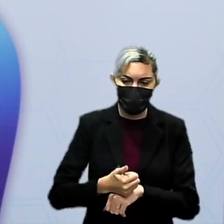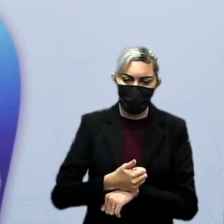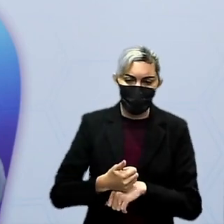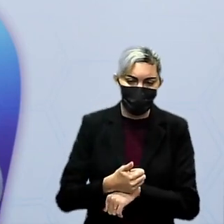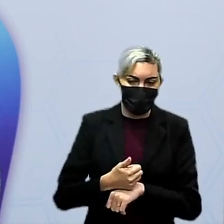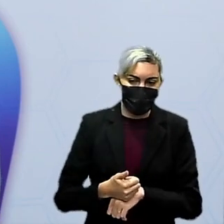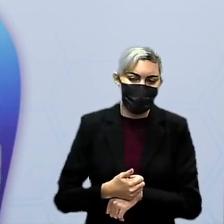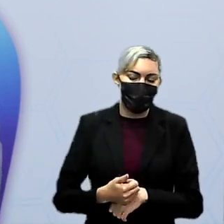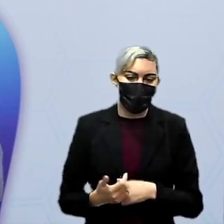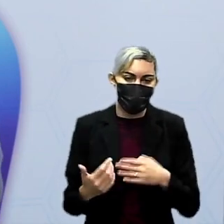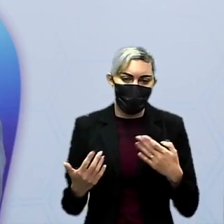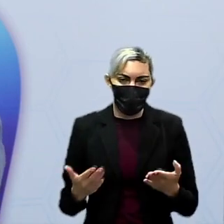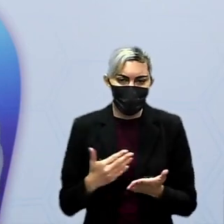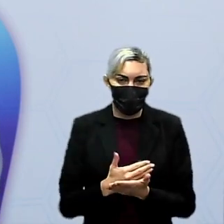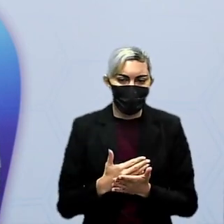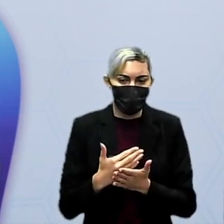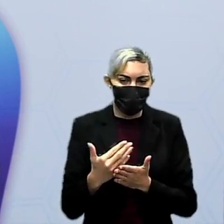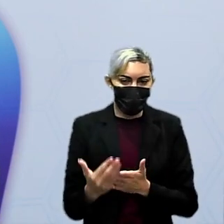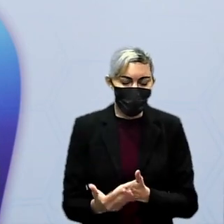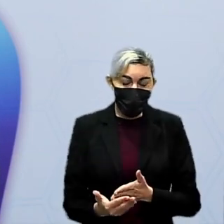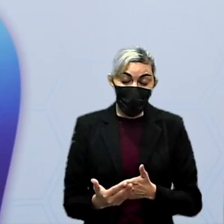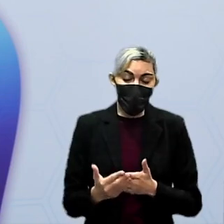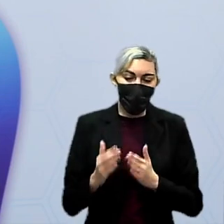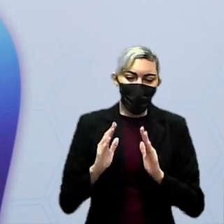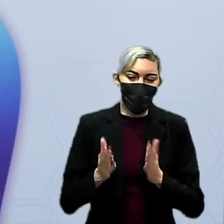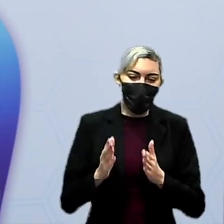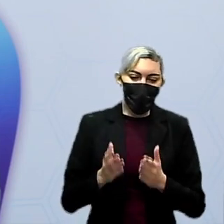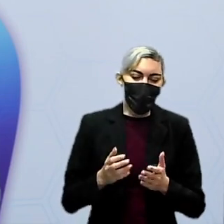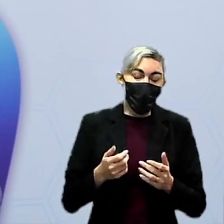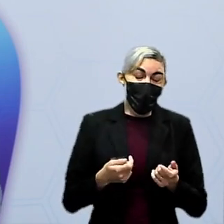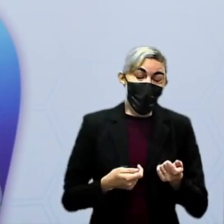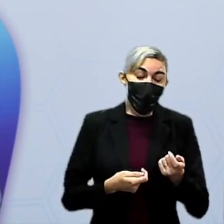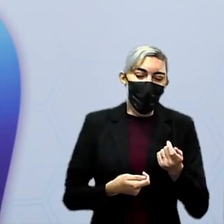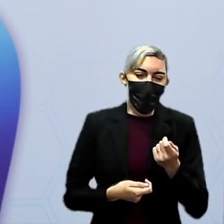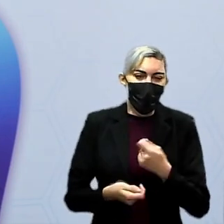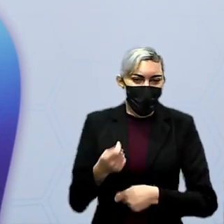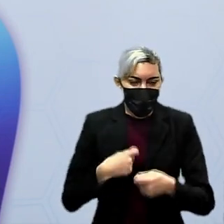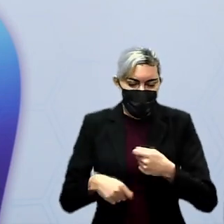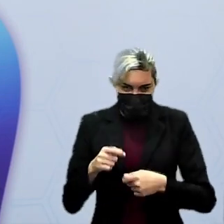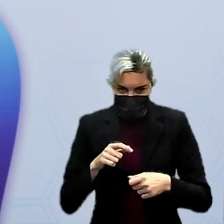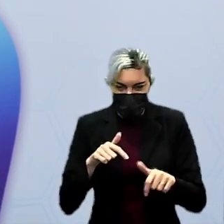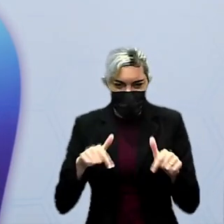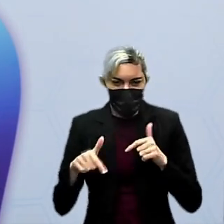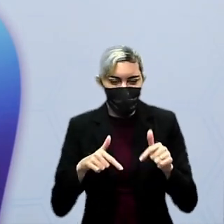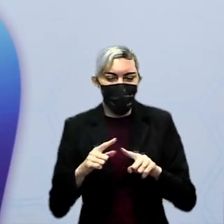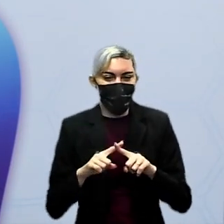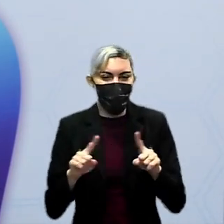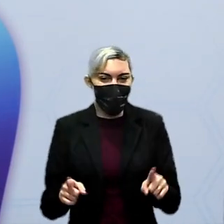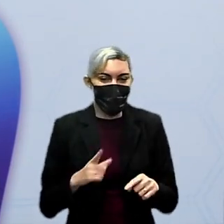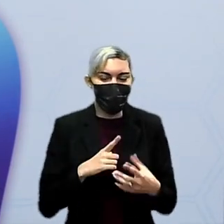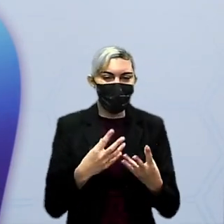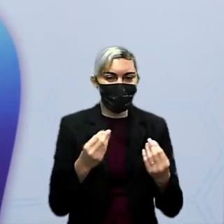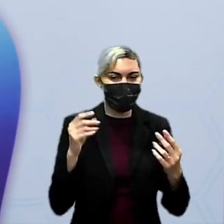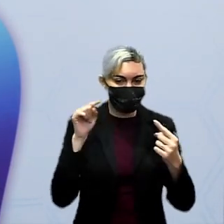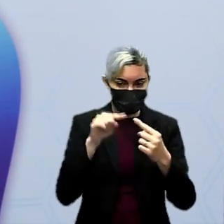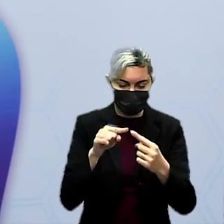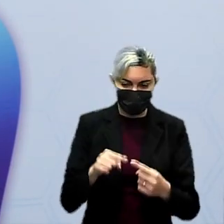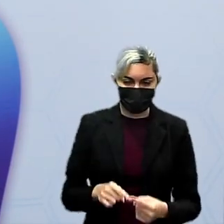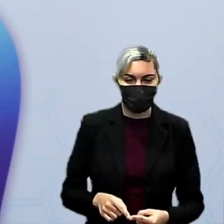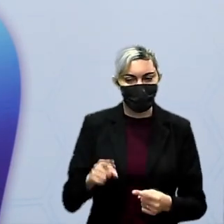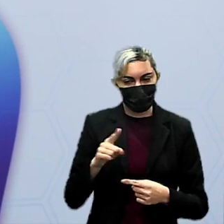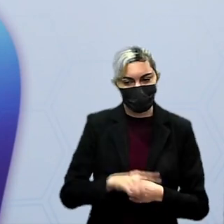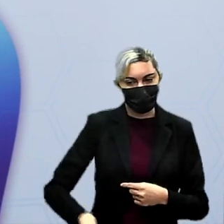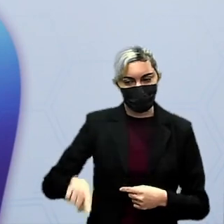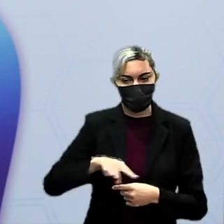profissões que começam a despontar no mercado de trabalho, mas que, de uma certa forma, tem muito a ver com a